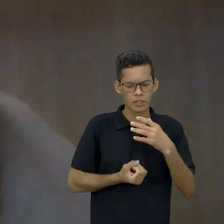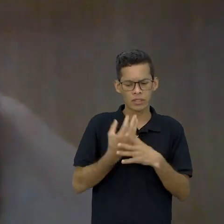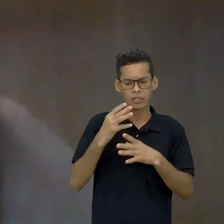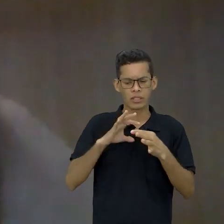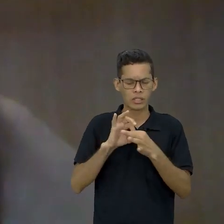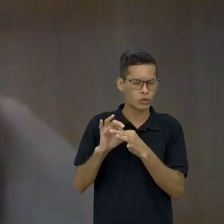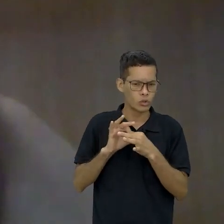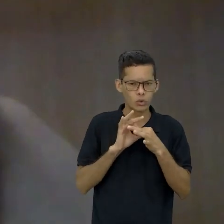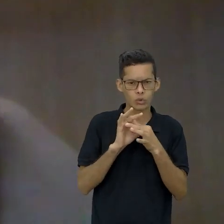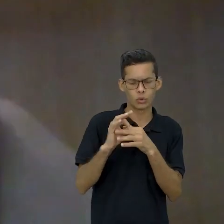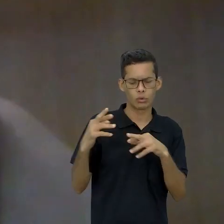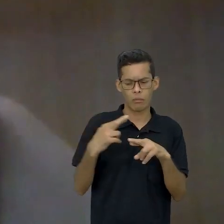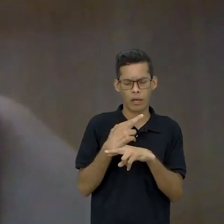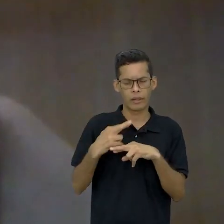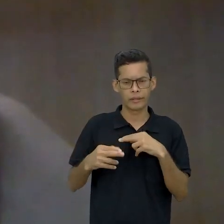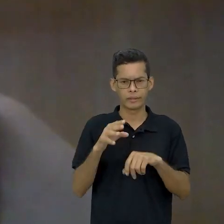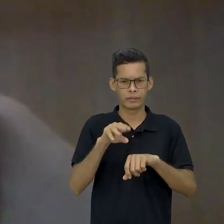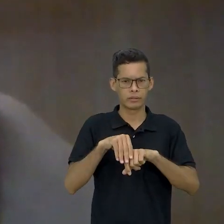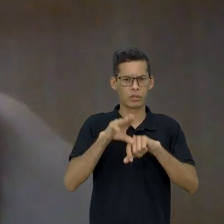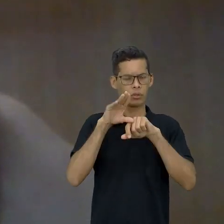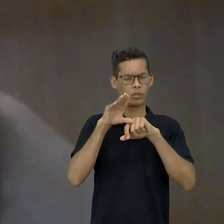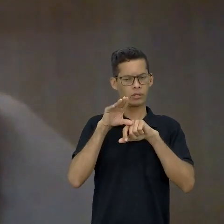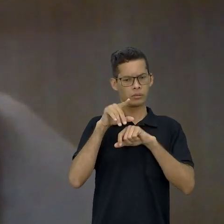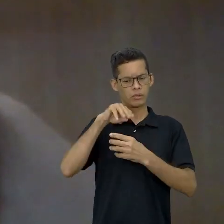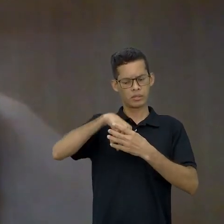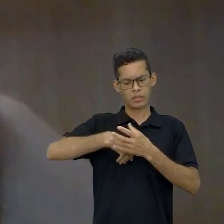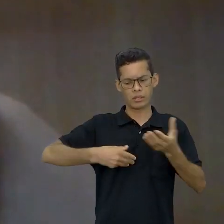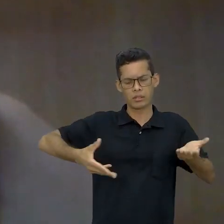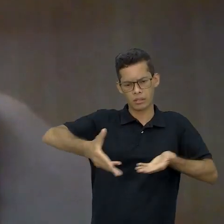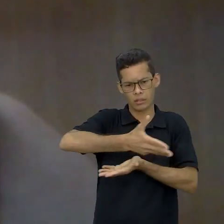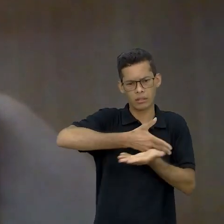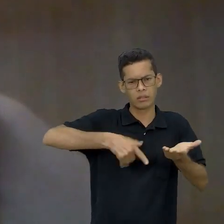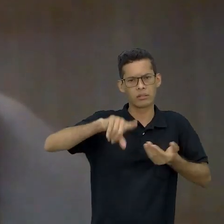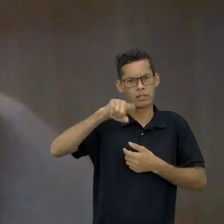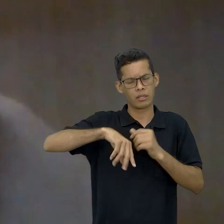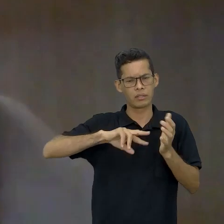de conhecimentos que é altamente colaborativa,